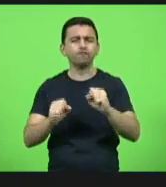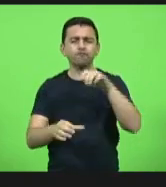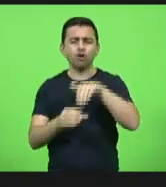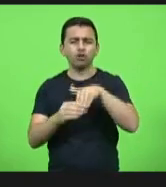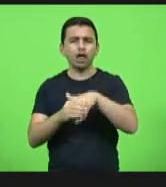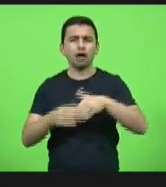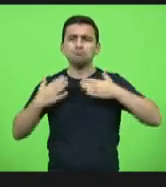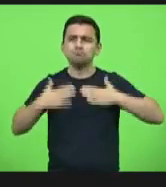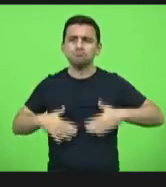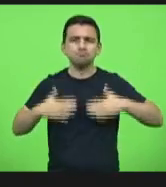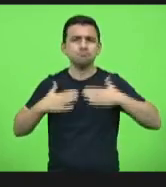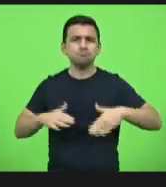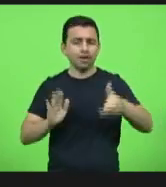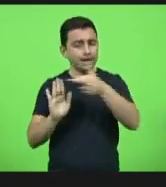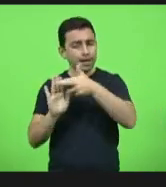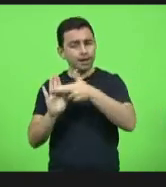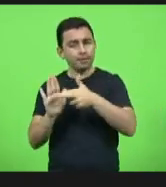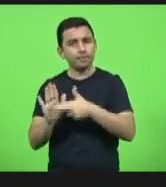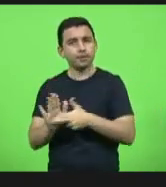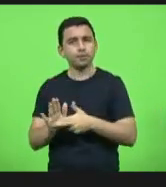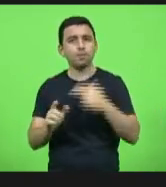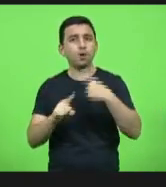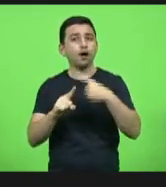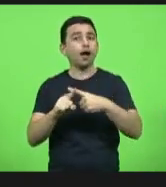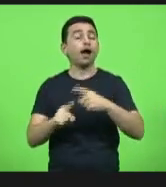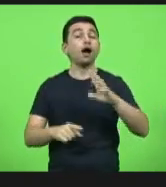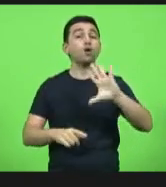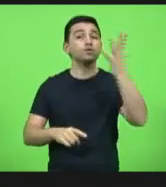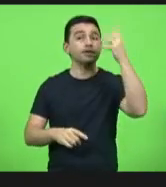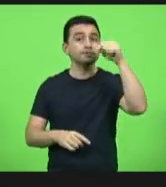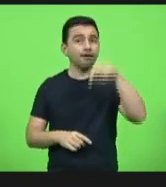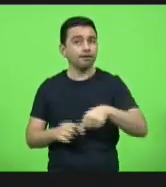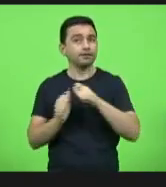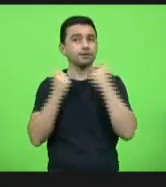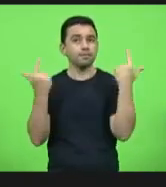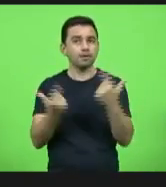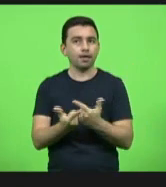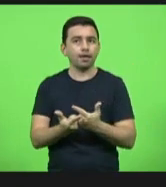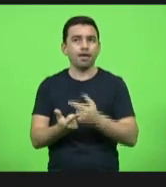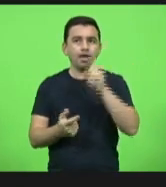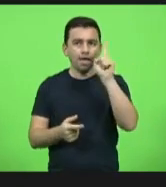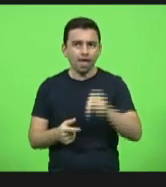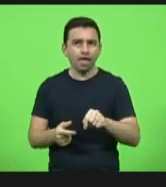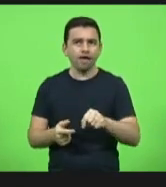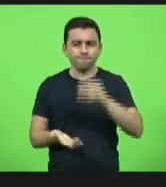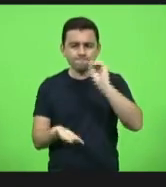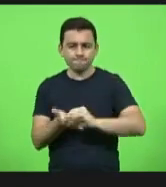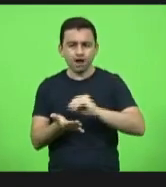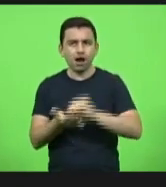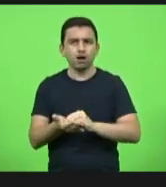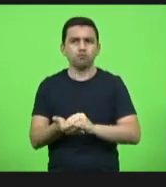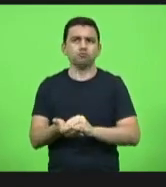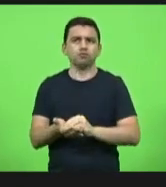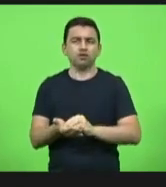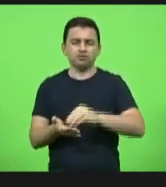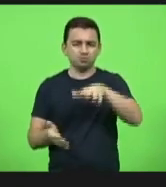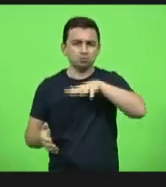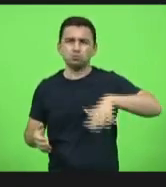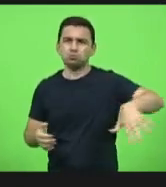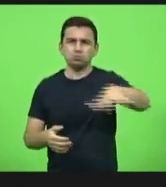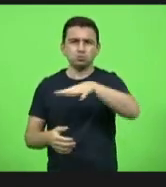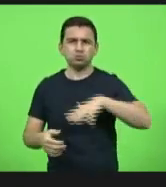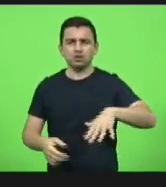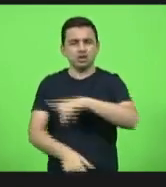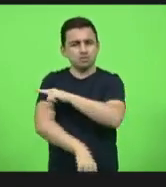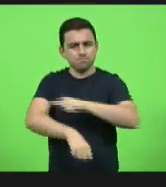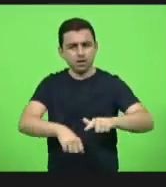tranquilamente nesse regimento, porque o que está acontecendo nesta casa está sendo uma deslealdade com um colega de vocês, um